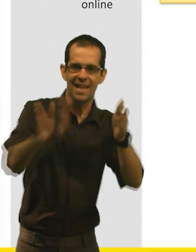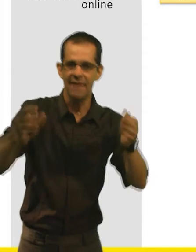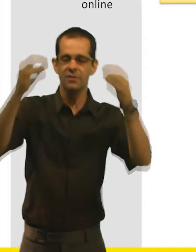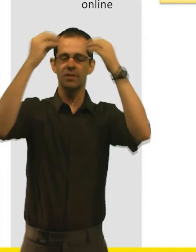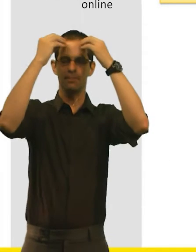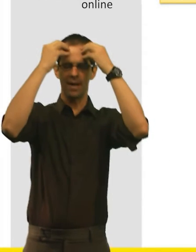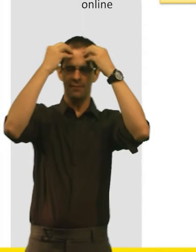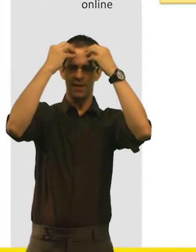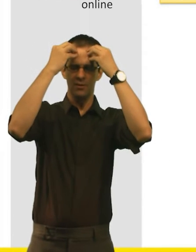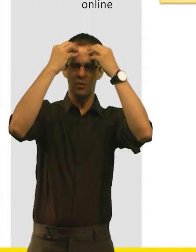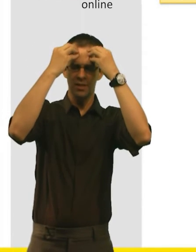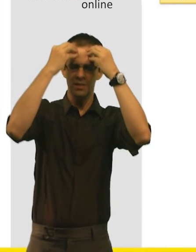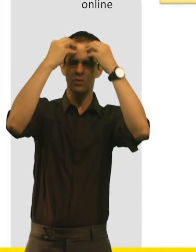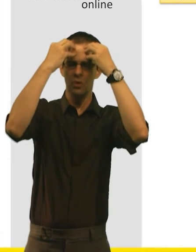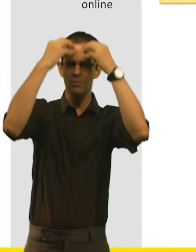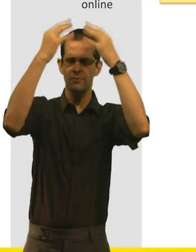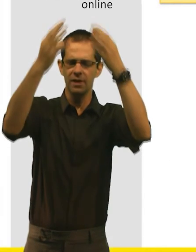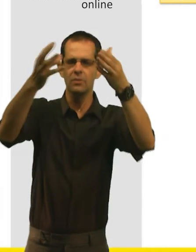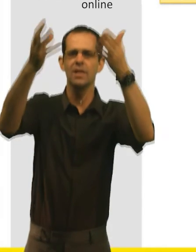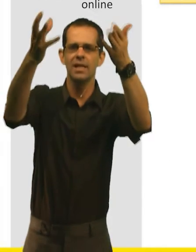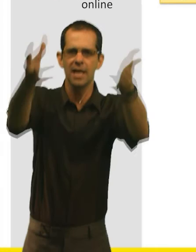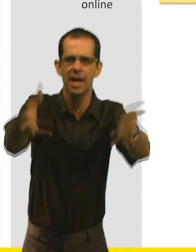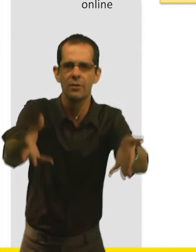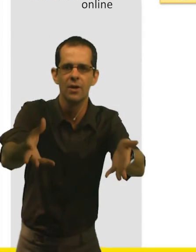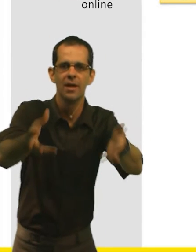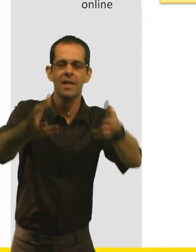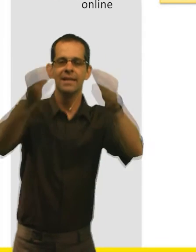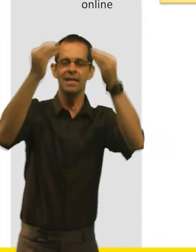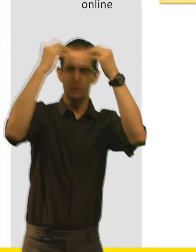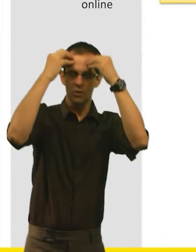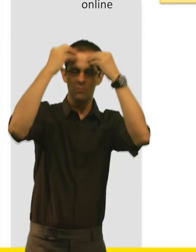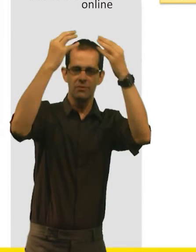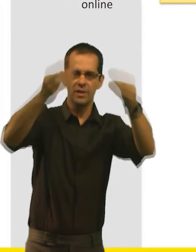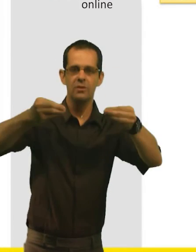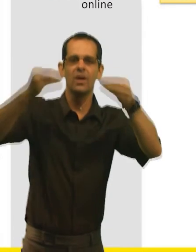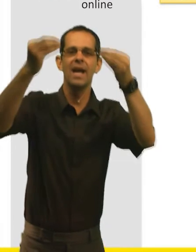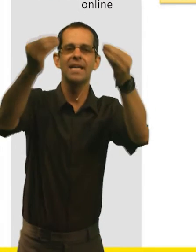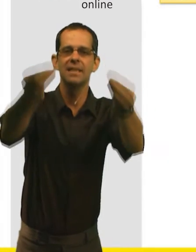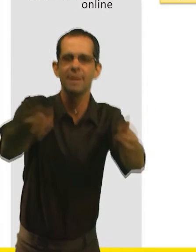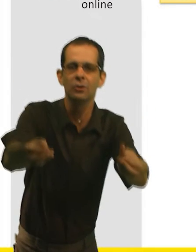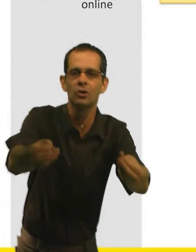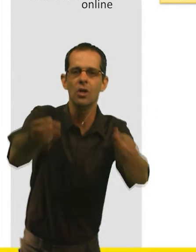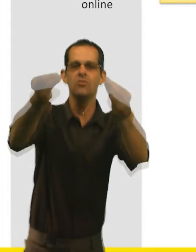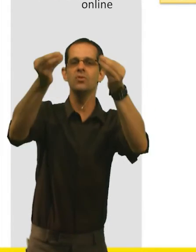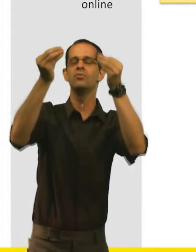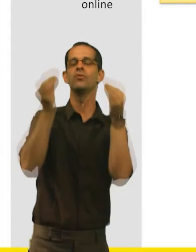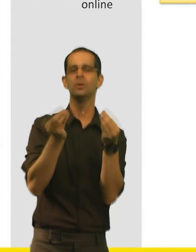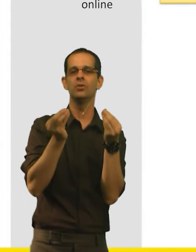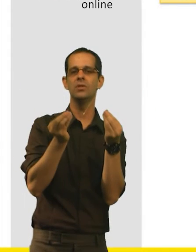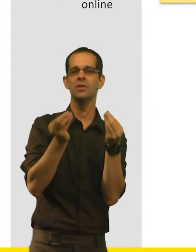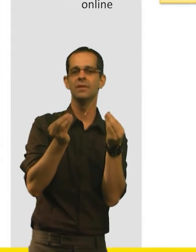durante as tarefas, você pare e fale, nossa, estou me vendo naquele cargo, tá? Estou me vendo recebendo todos